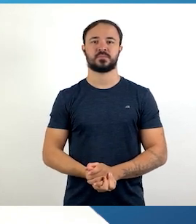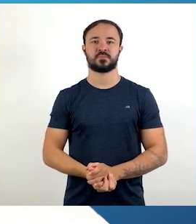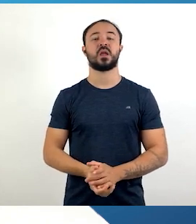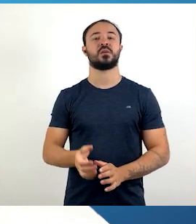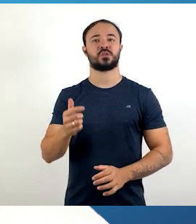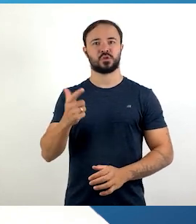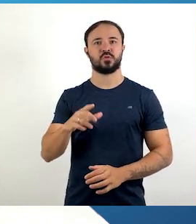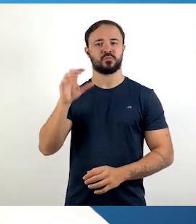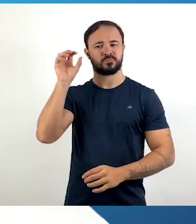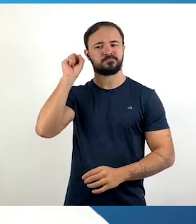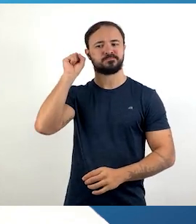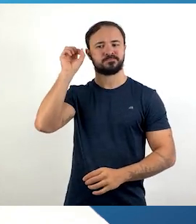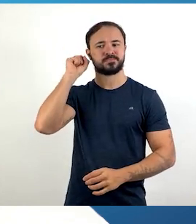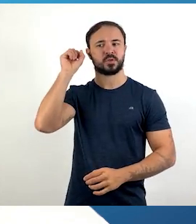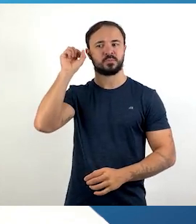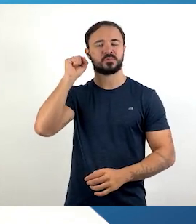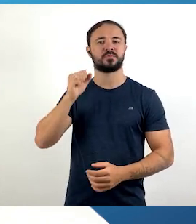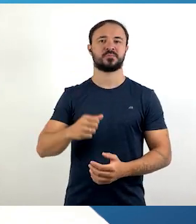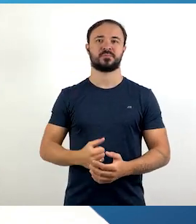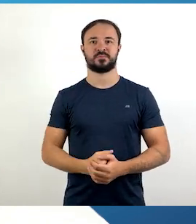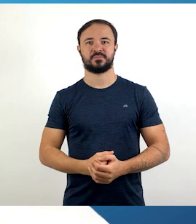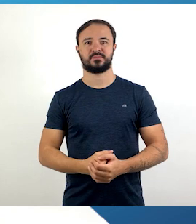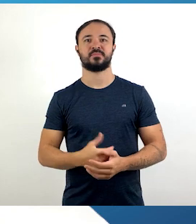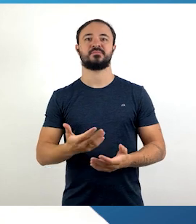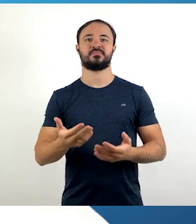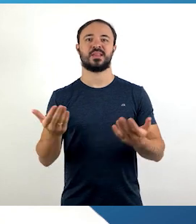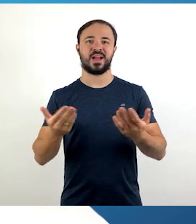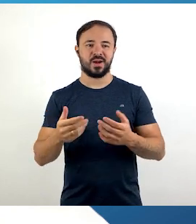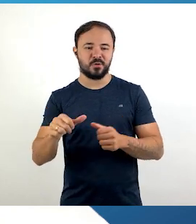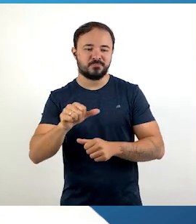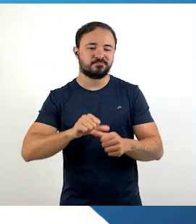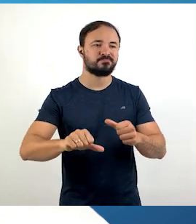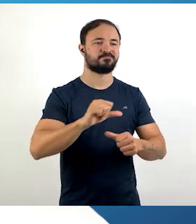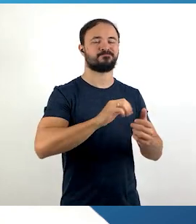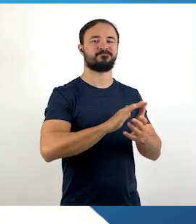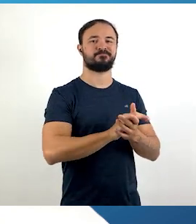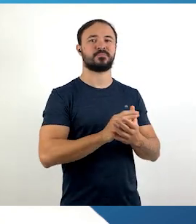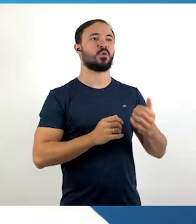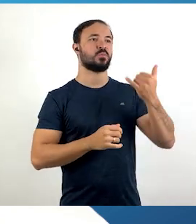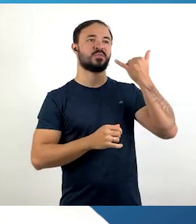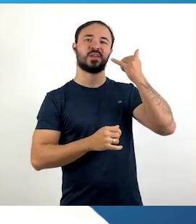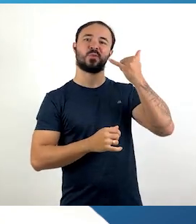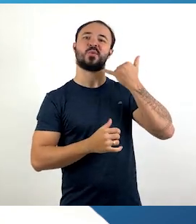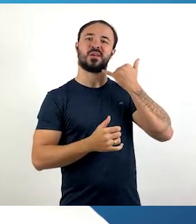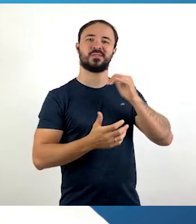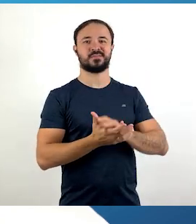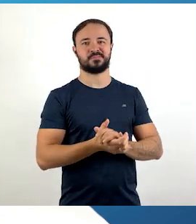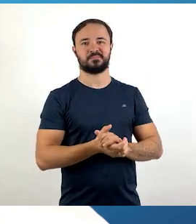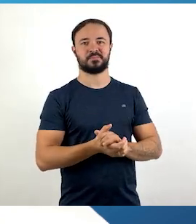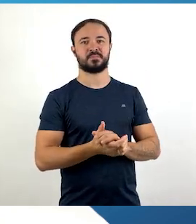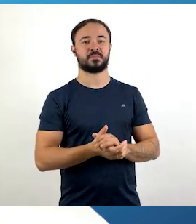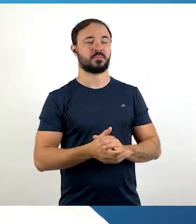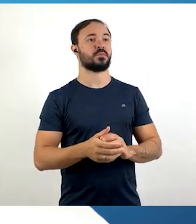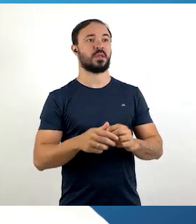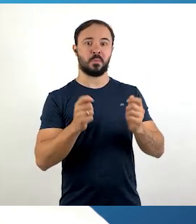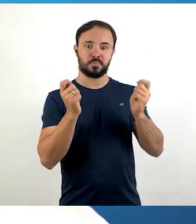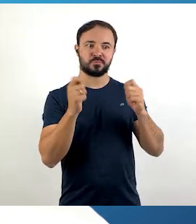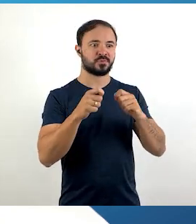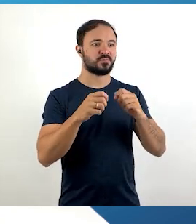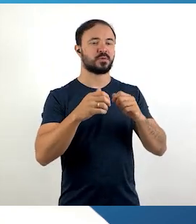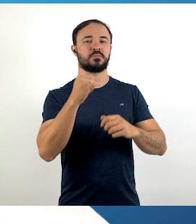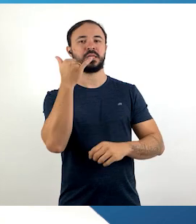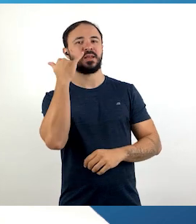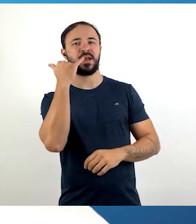E do telégrafo, hoje nós temos os celulares, os smartphones, que são, na verdade, computadores que possuem a capacidade